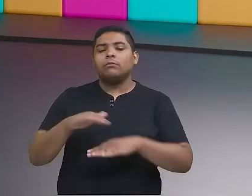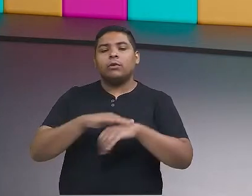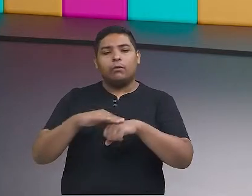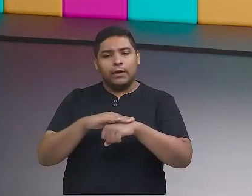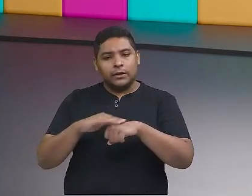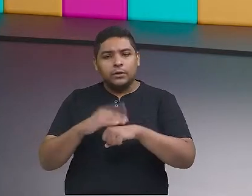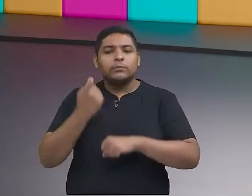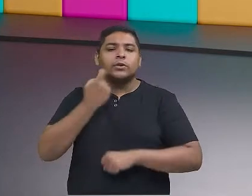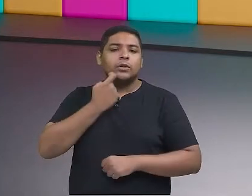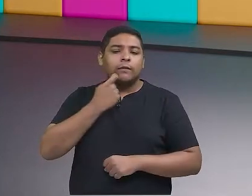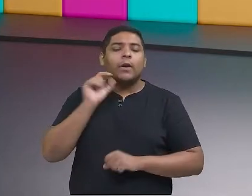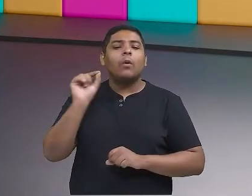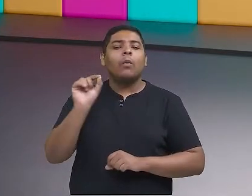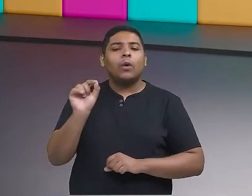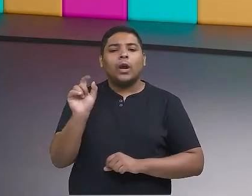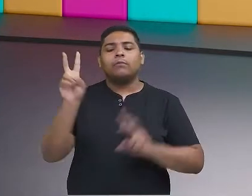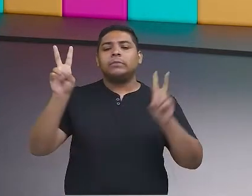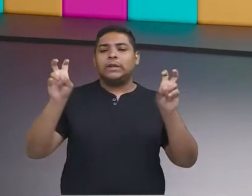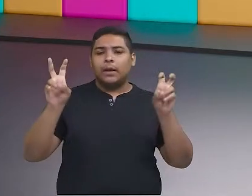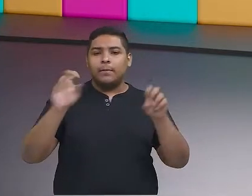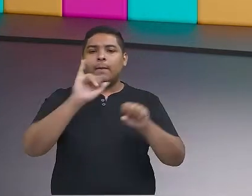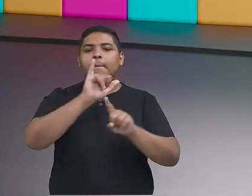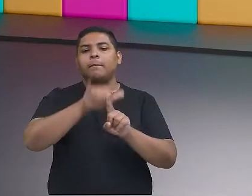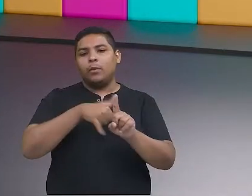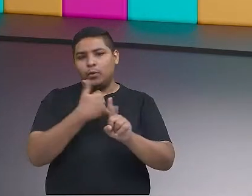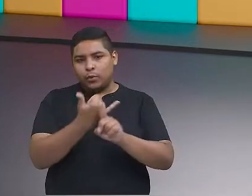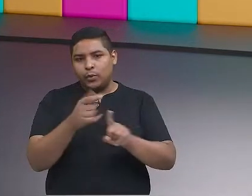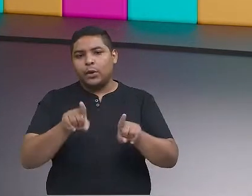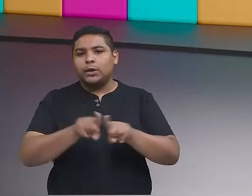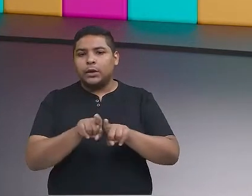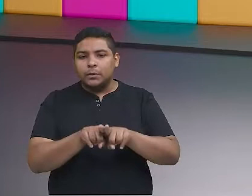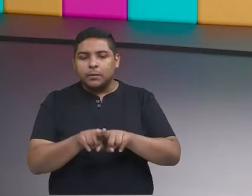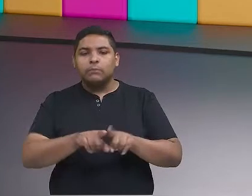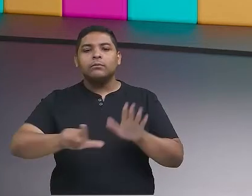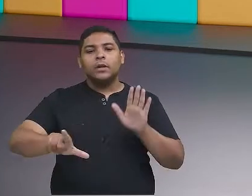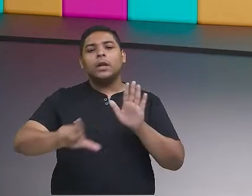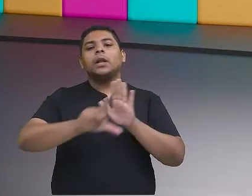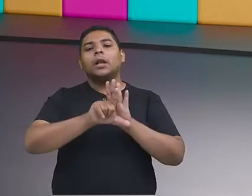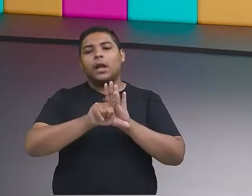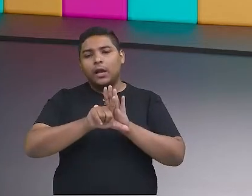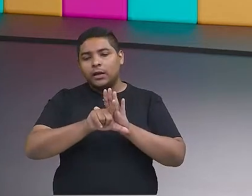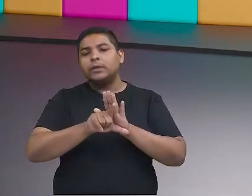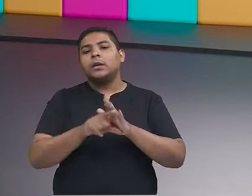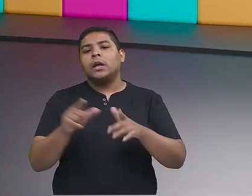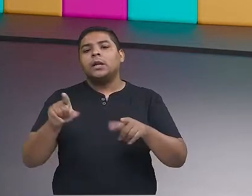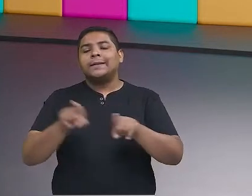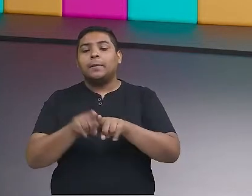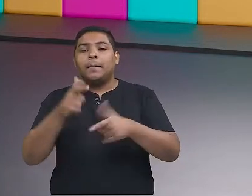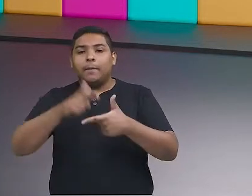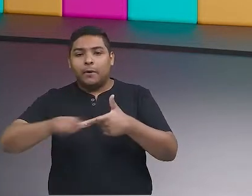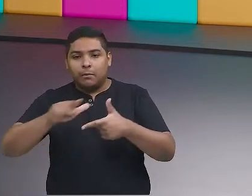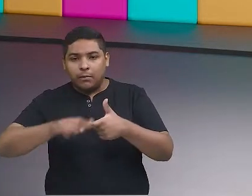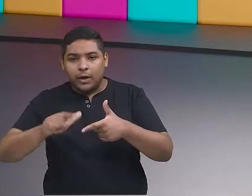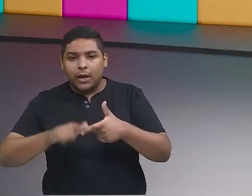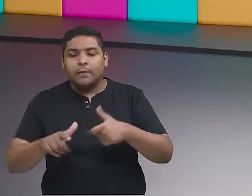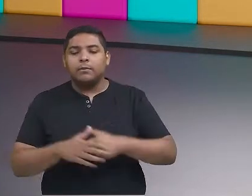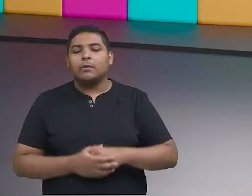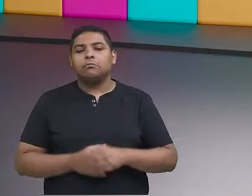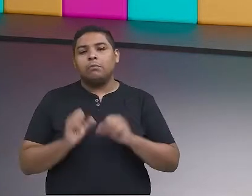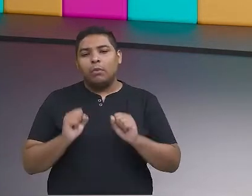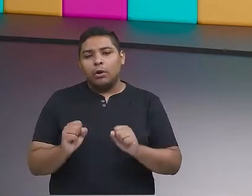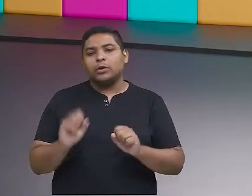até uma ênfase nas leis, né, nas consequências, tá bom? Então, a gente está falando